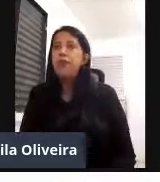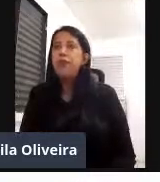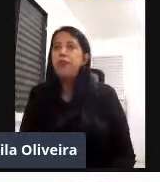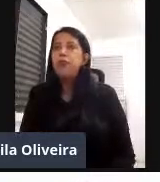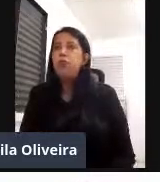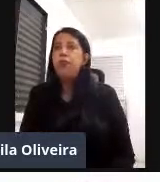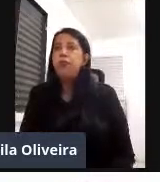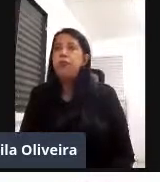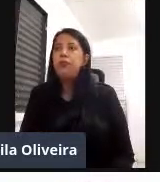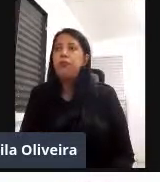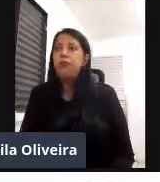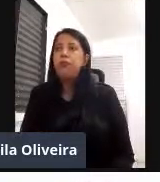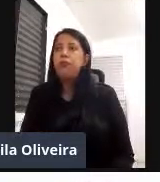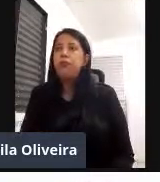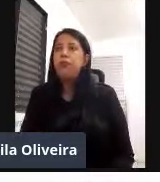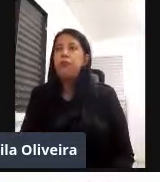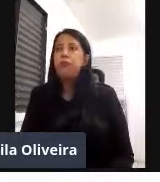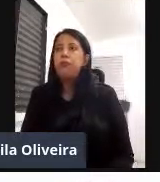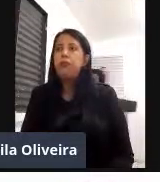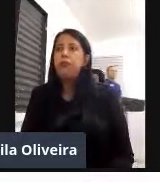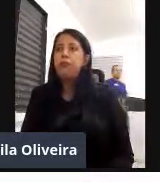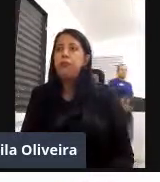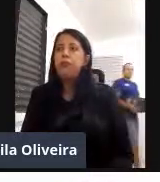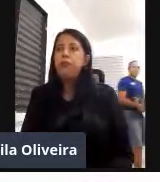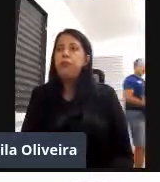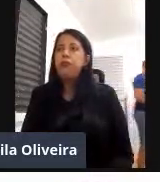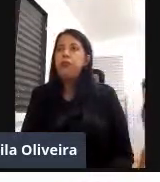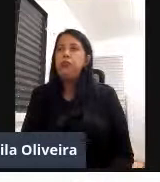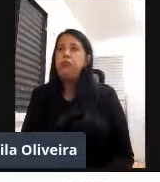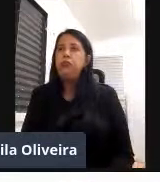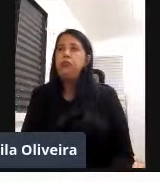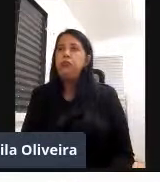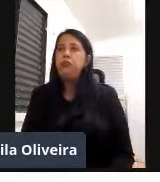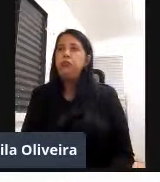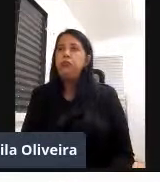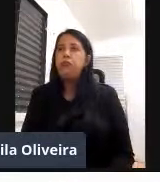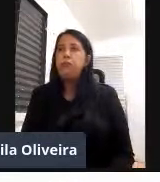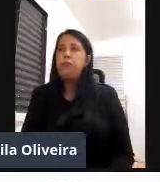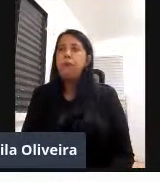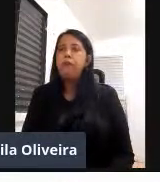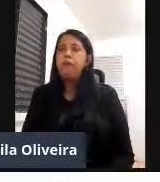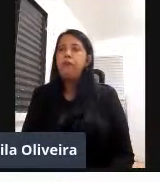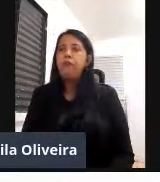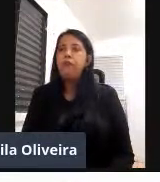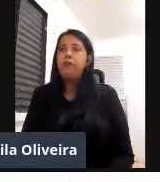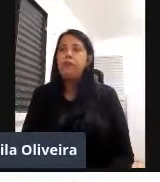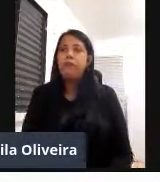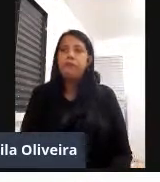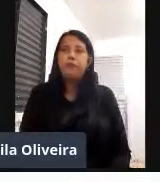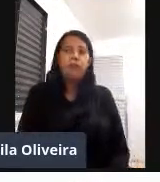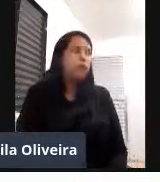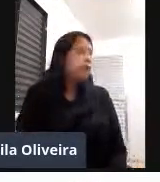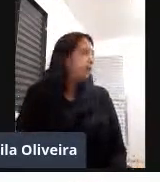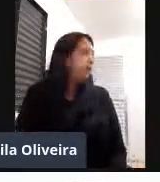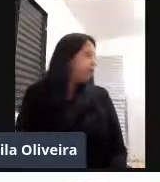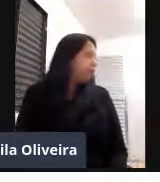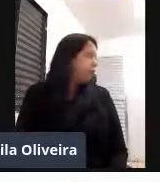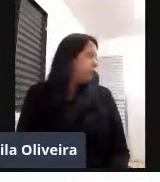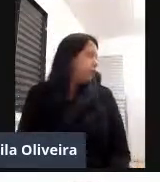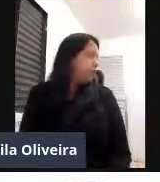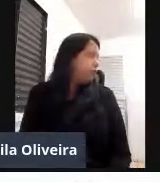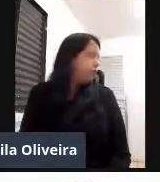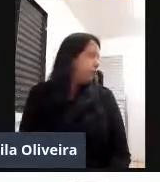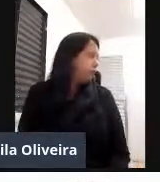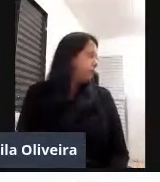Certo. Então, eu vou tirar, eu vou colocar... Vou fazer primeiro assim, depois eu tiro aqui. Para vocês verem como tem diferença. Eu diminuo aqui.